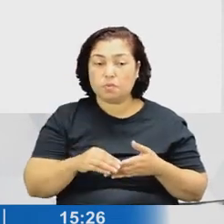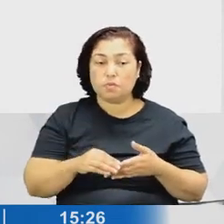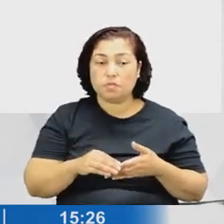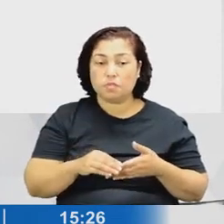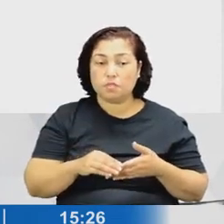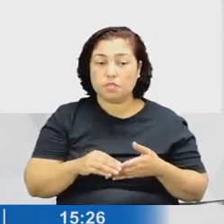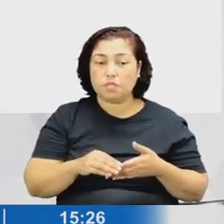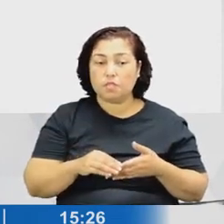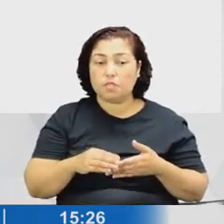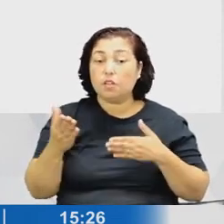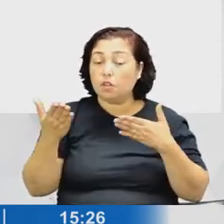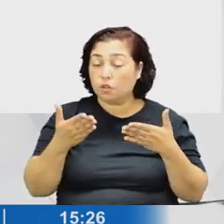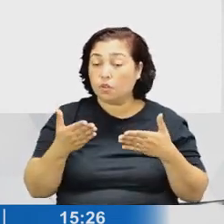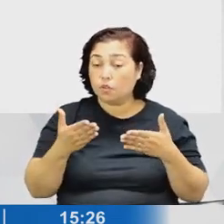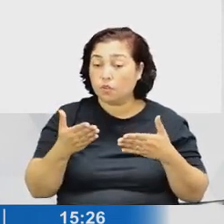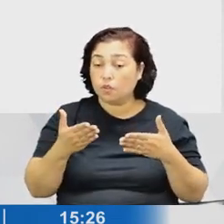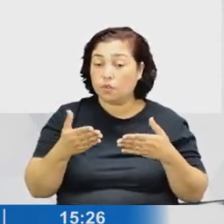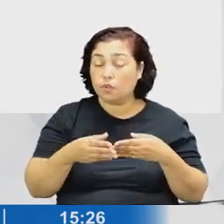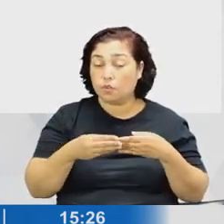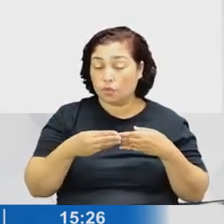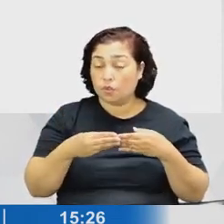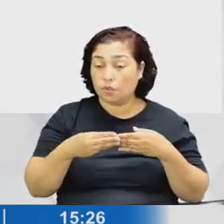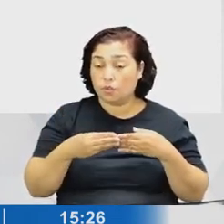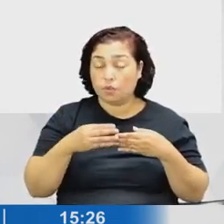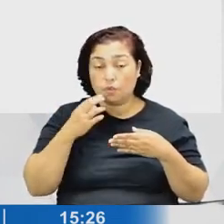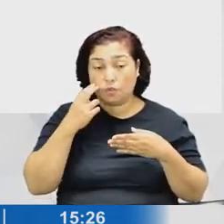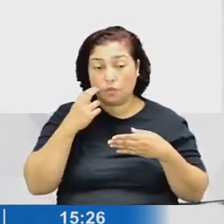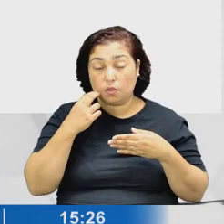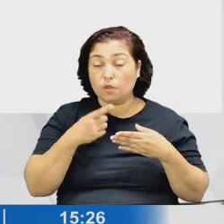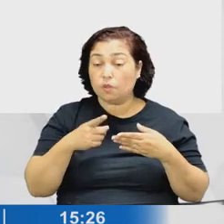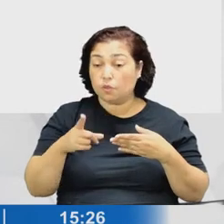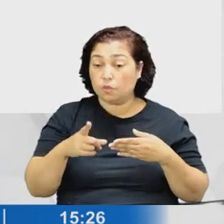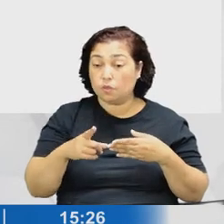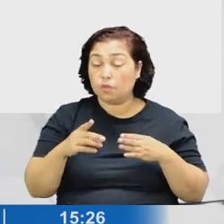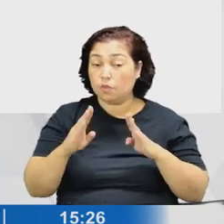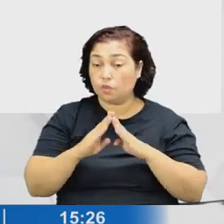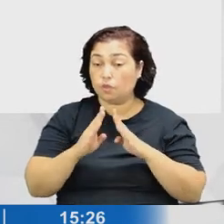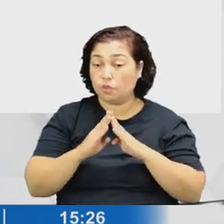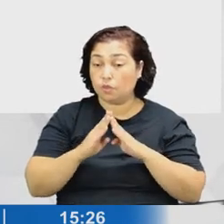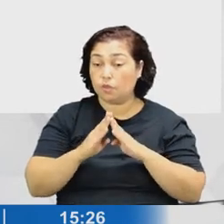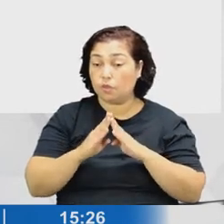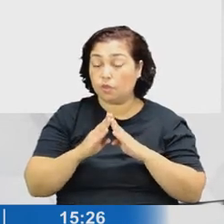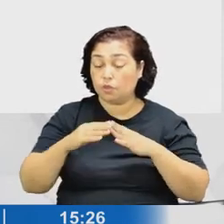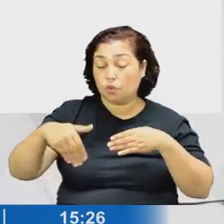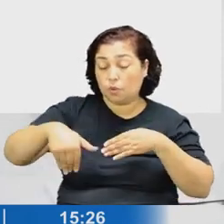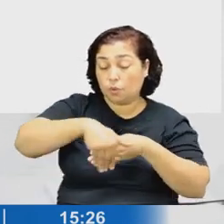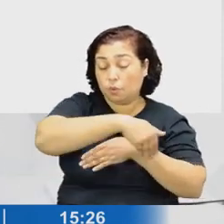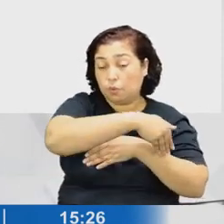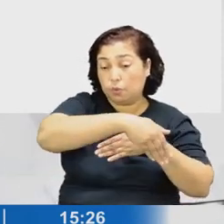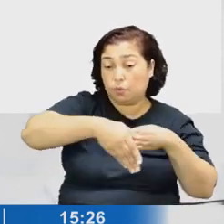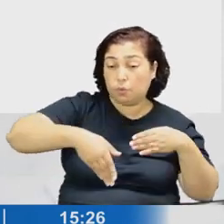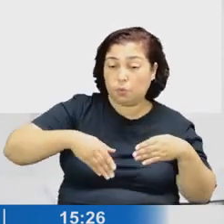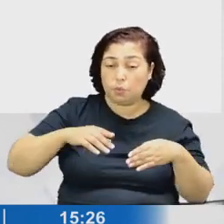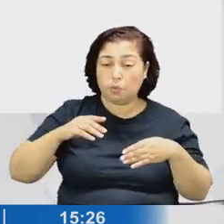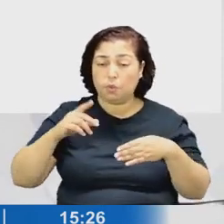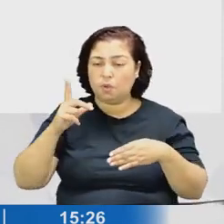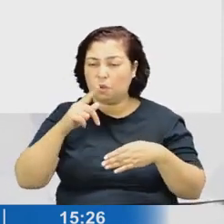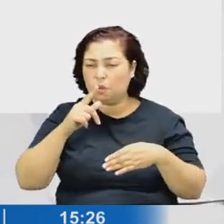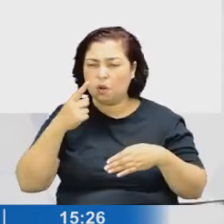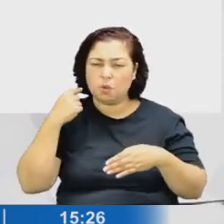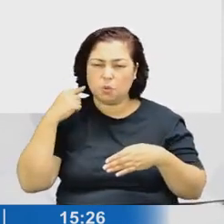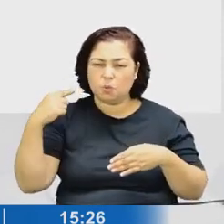Júlio bolsonaro Mas vem aqui rapidinho comigo aí pessoal pegou o cara levou do lado da casa dele passava um córrego assim ó esgoto céu aberto